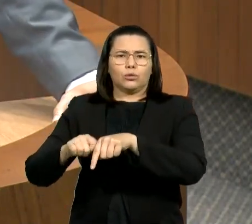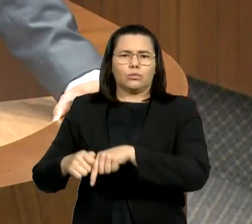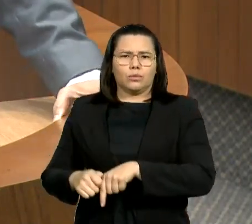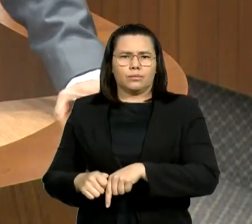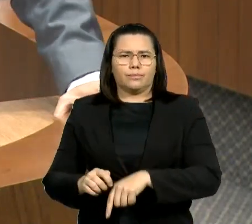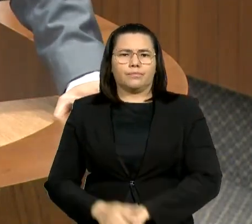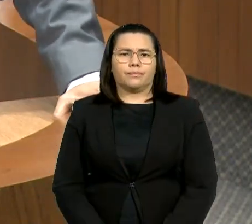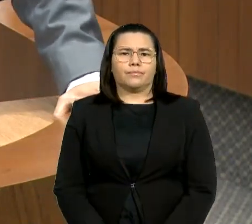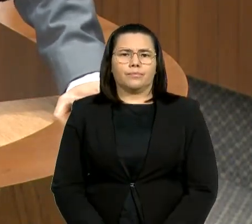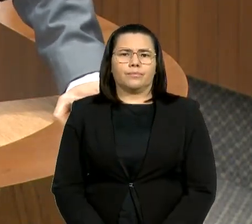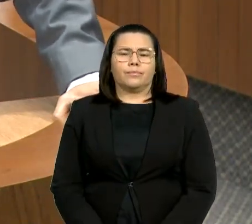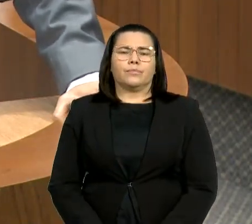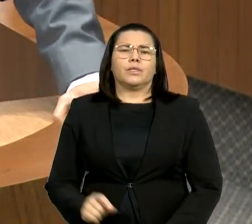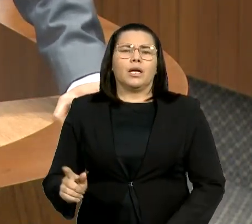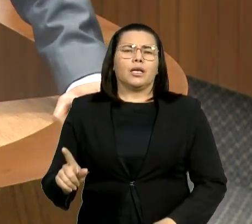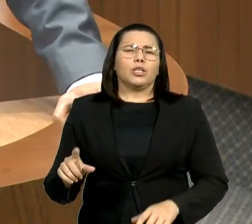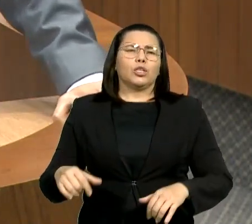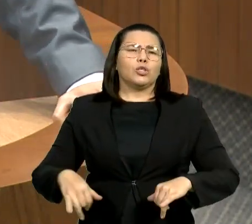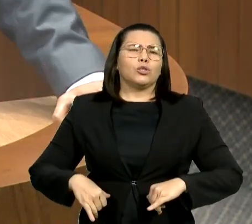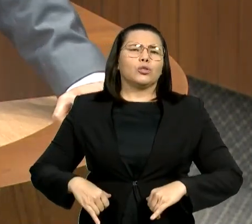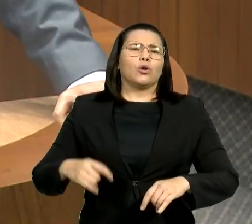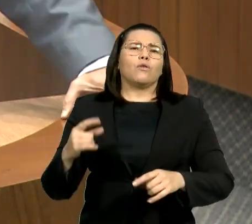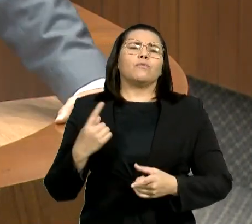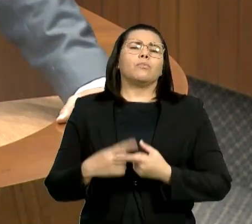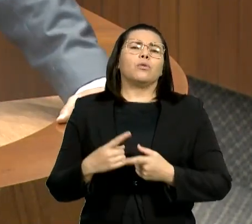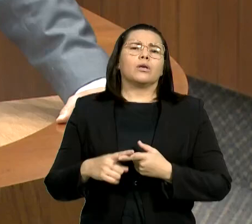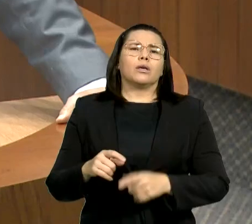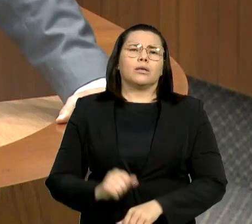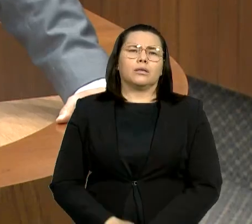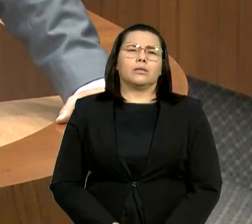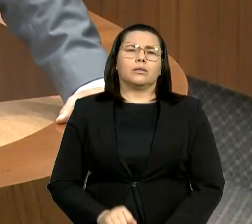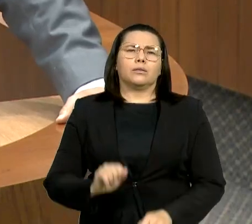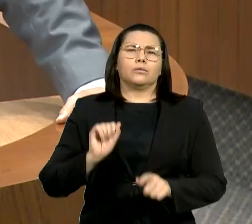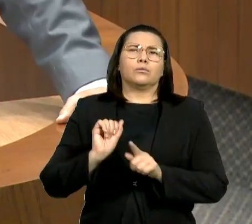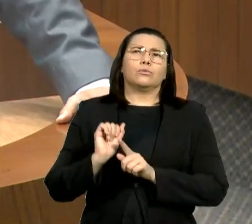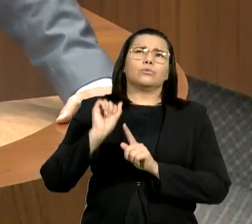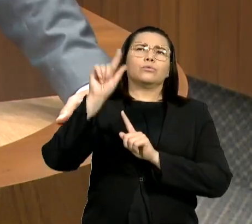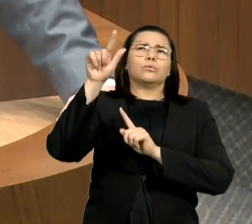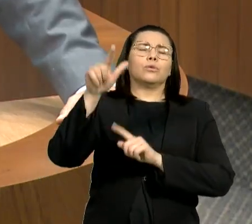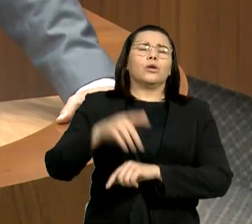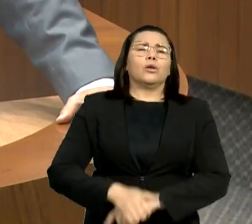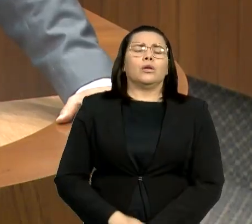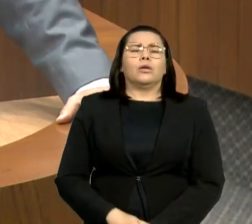de Alcântara, onde o compromisso do presidente Lula